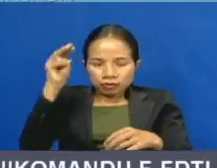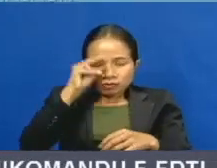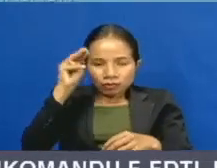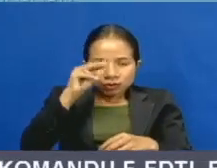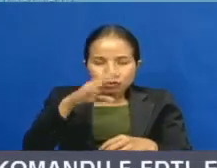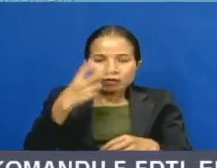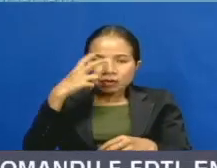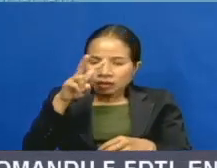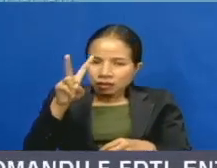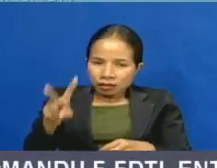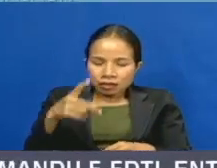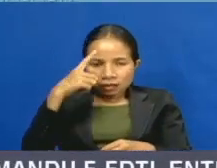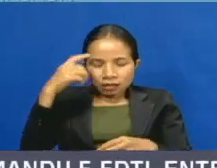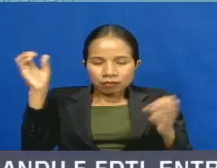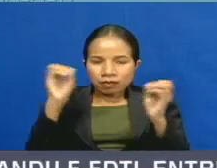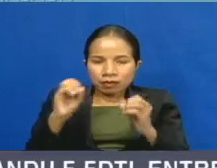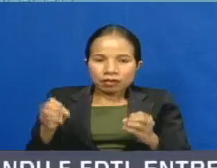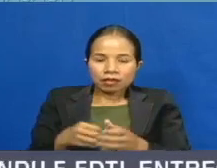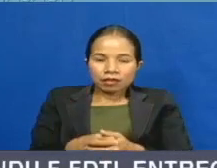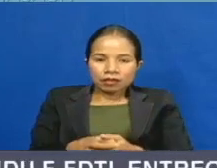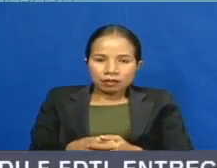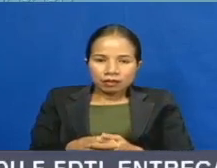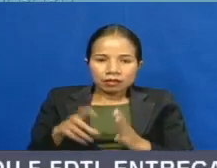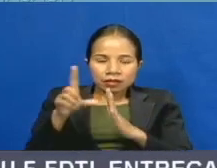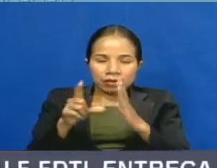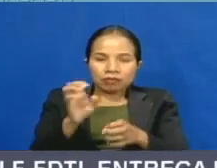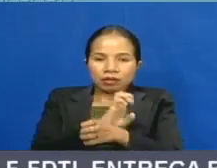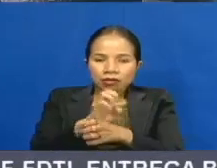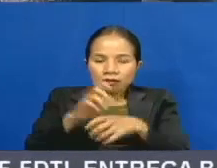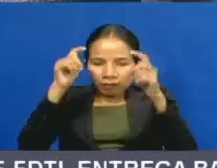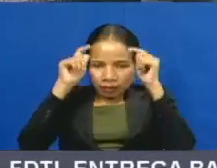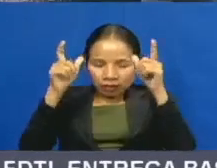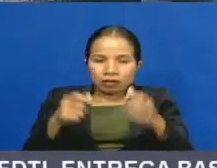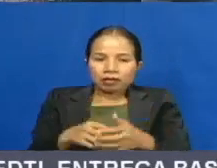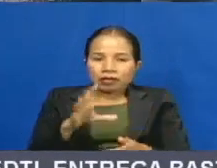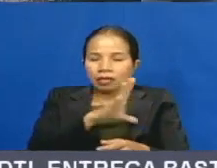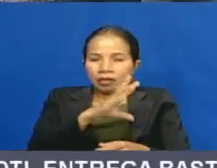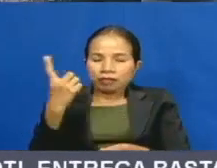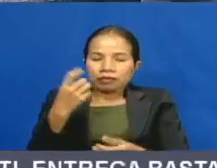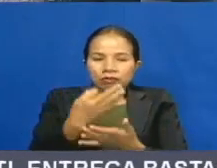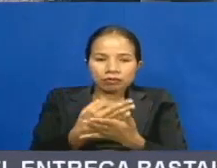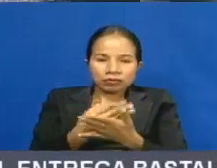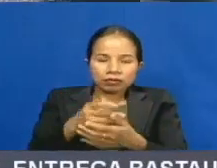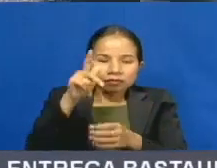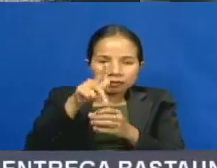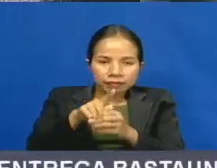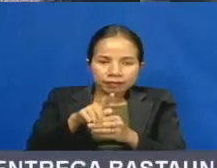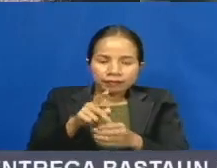no avaliação tamba la iha hierarquia no mos economia Timor-Leste depende na fatim ba fundo